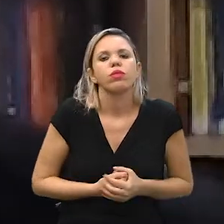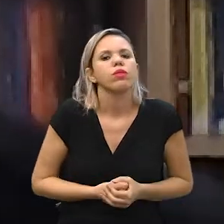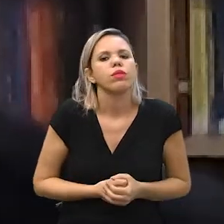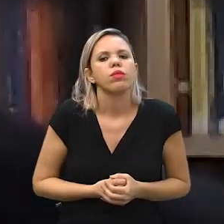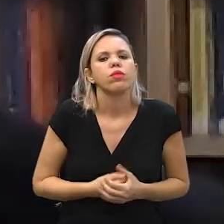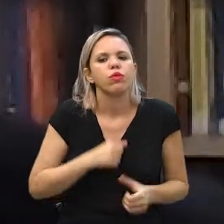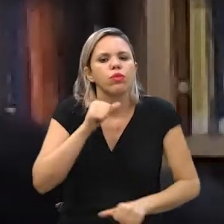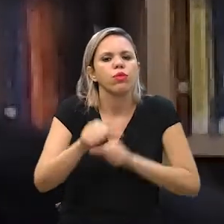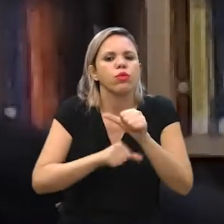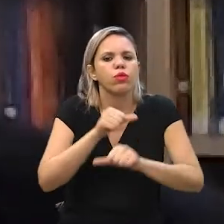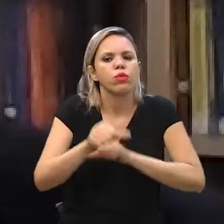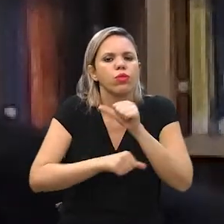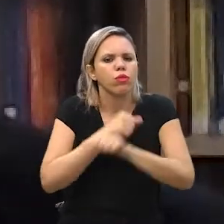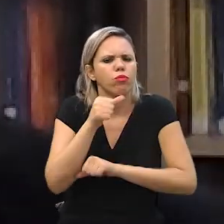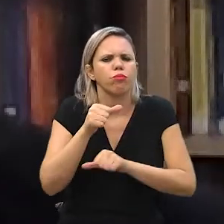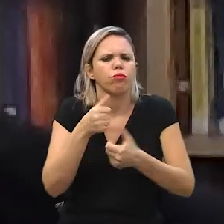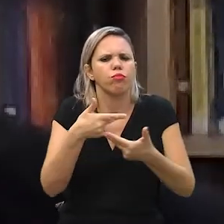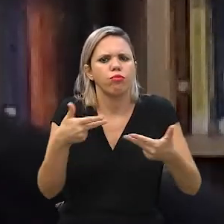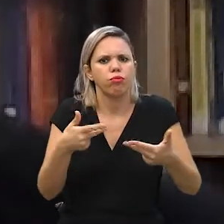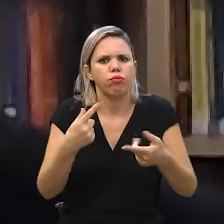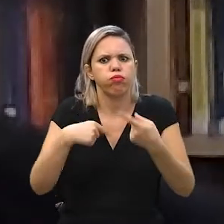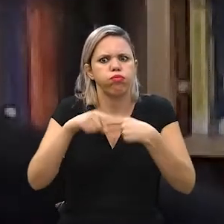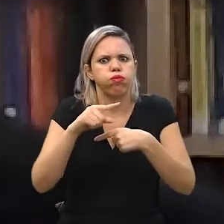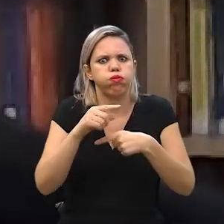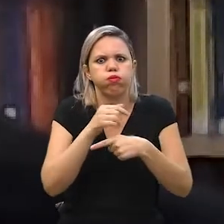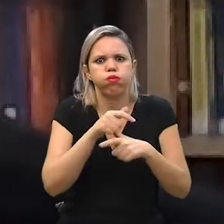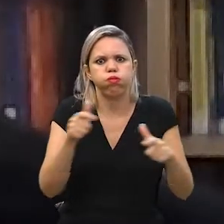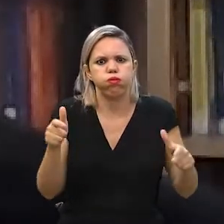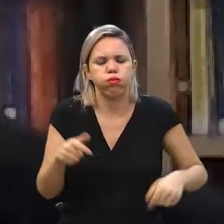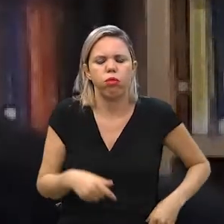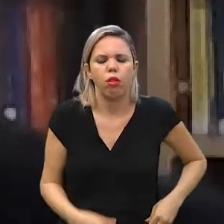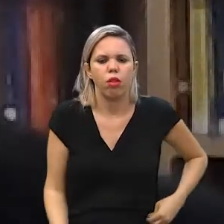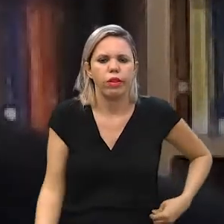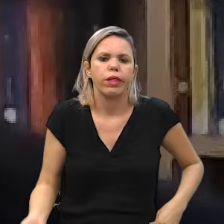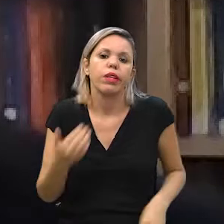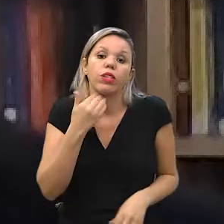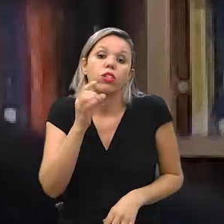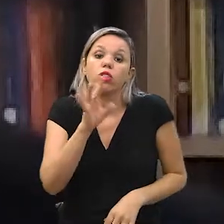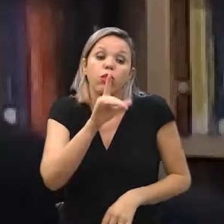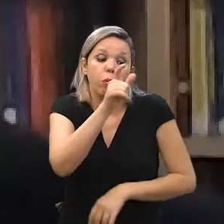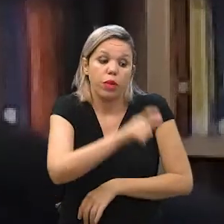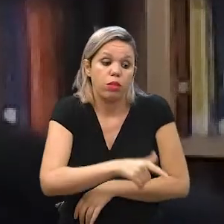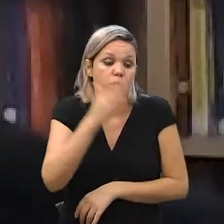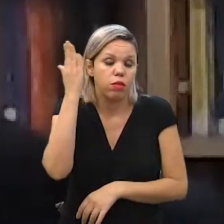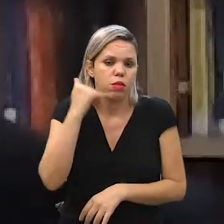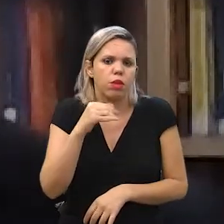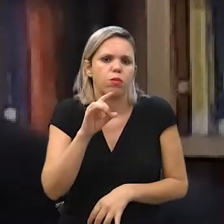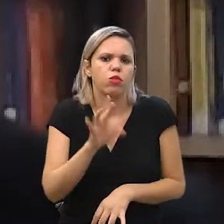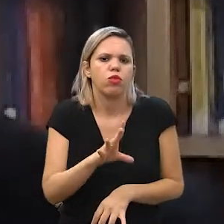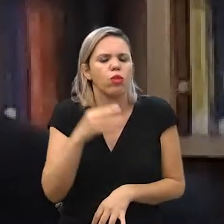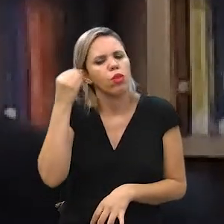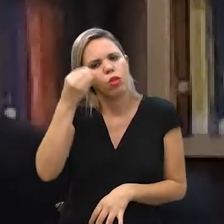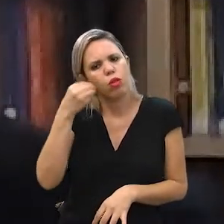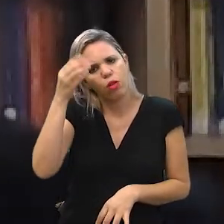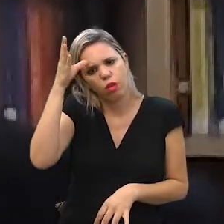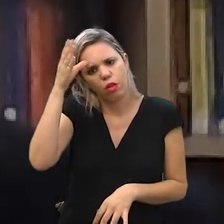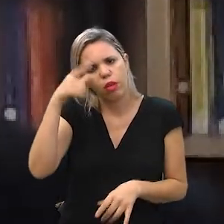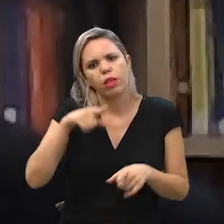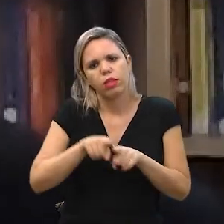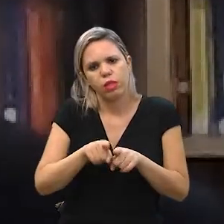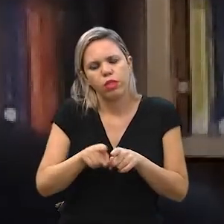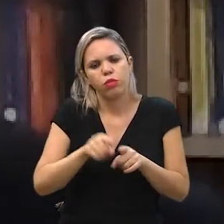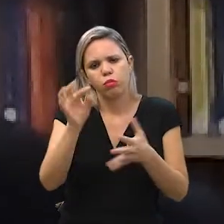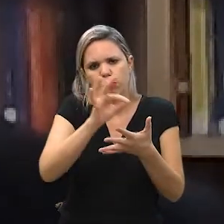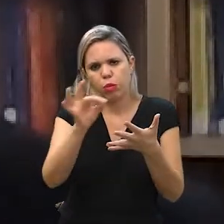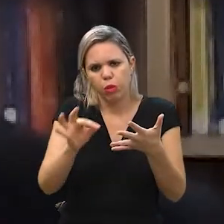por uma transformação vertiginosa, na qual não basta que a pessoa saiba o conhecimento. Ela tem que ter um